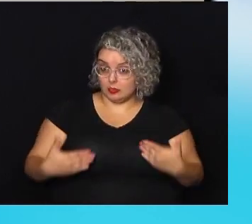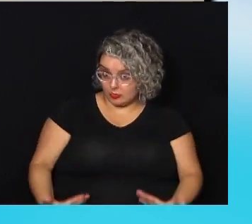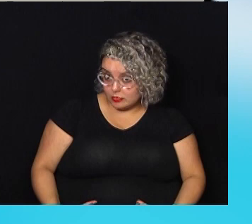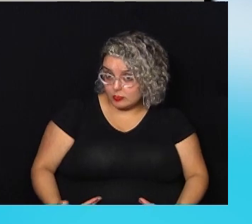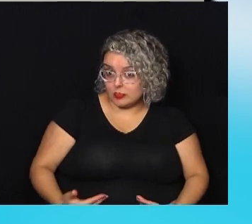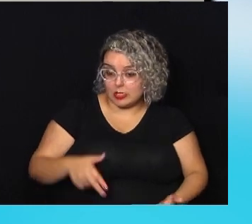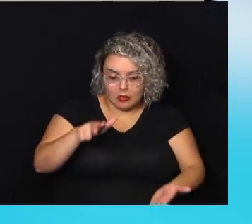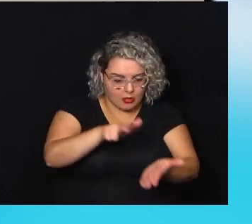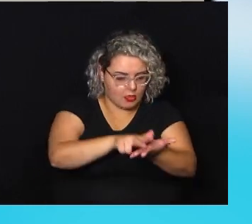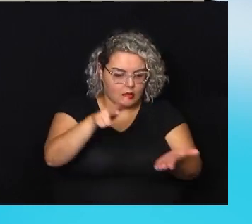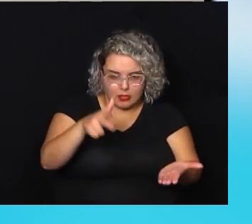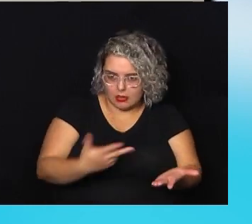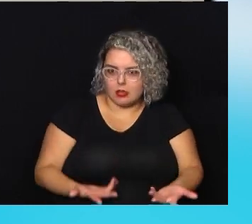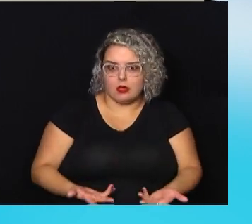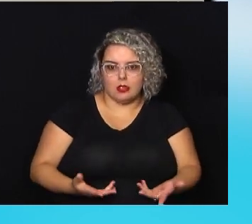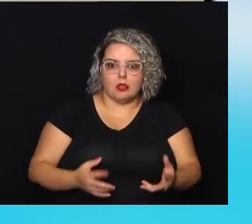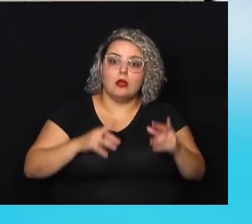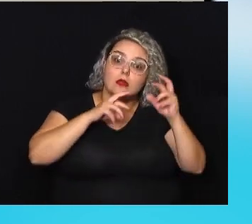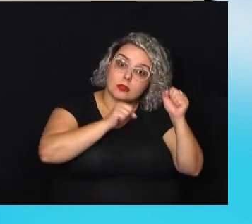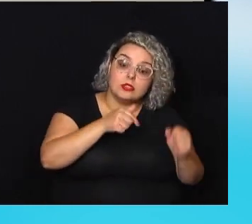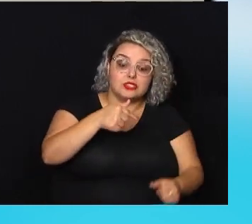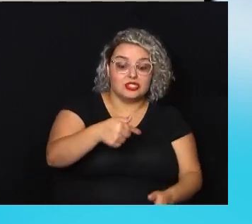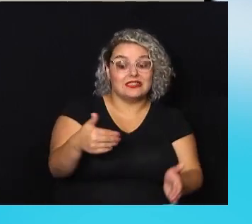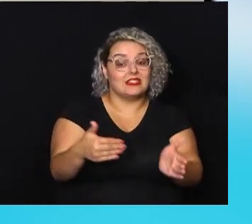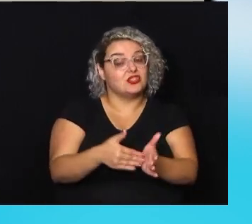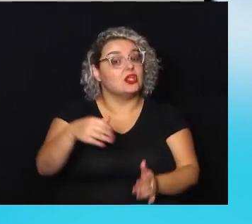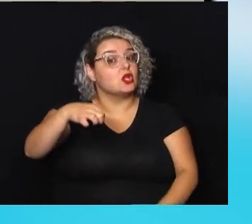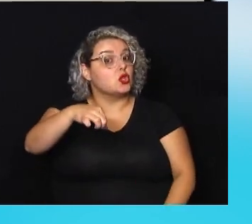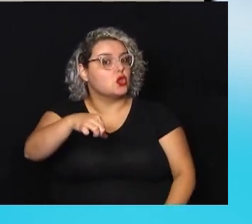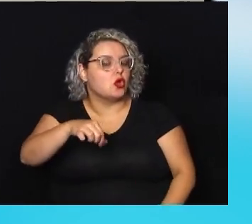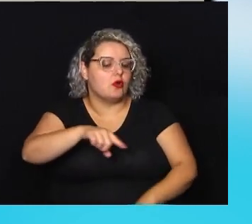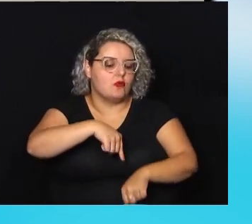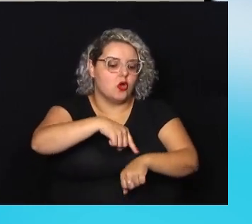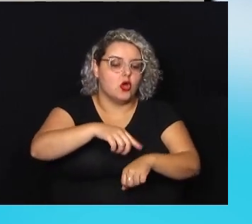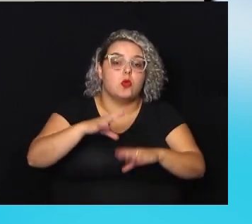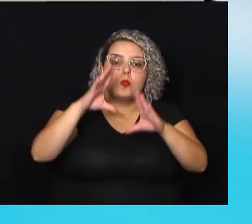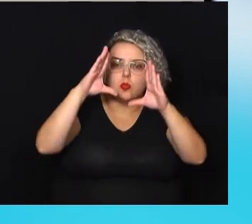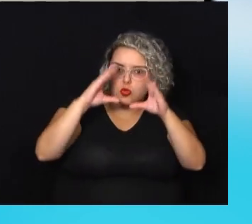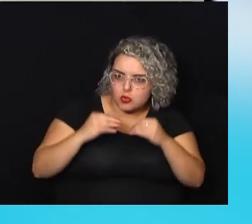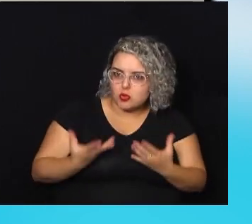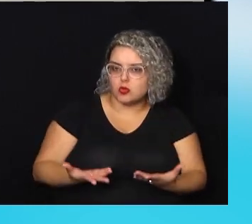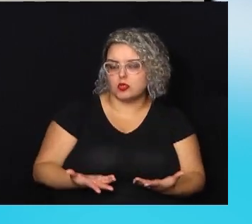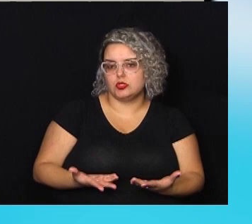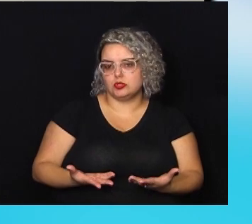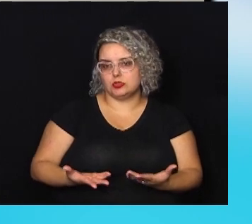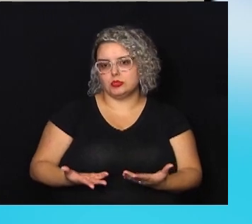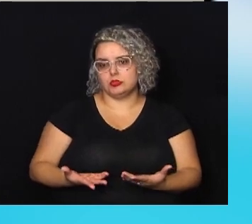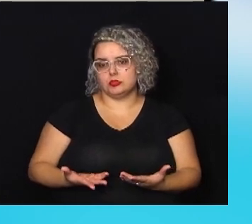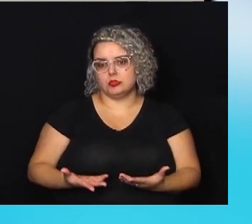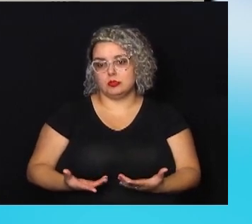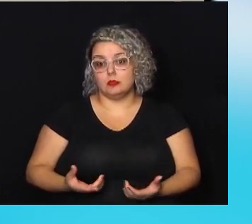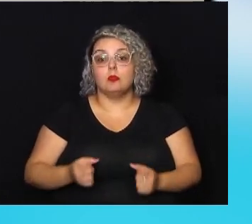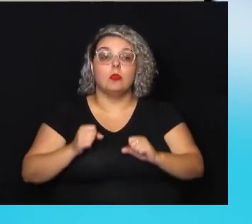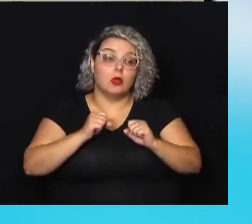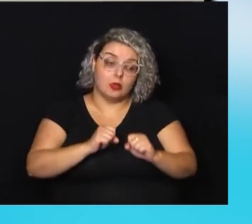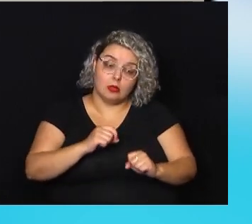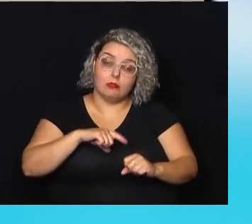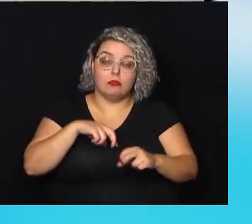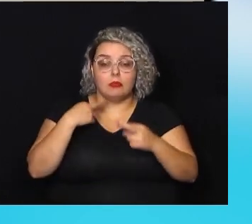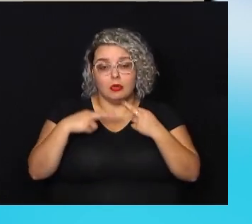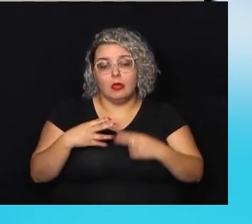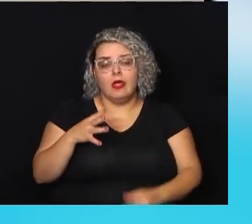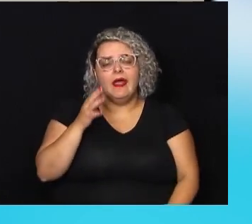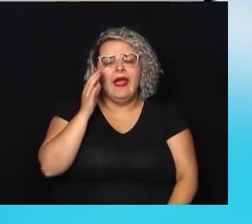seu cronotipo, para a regra do sono, que é de 7 a 9 horas por noite, essas pessoas poderão